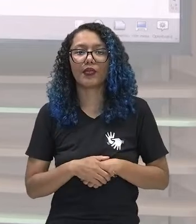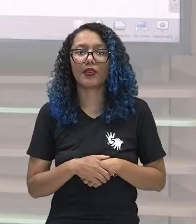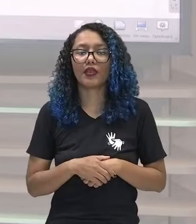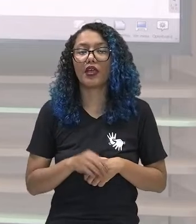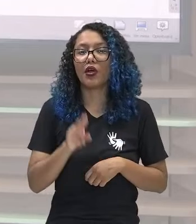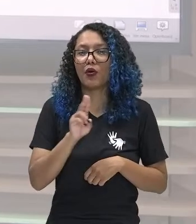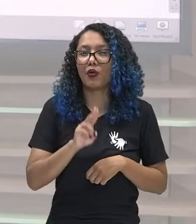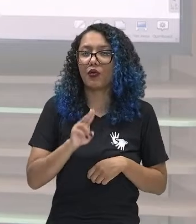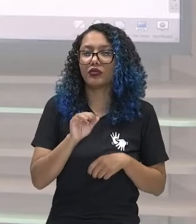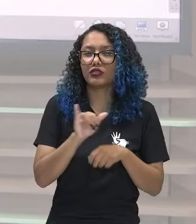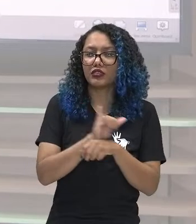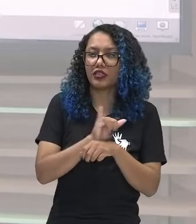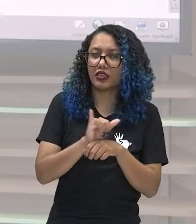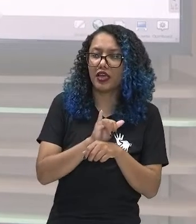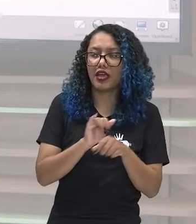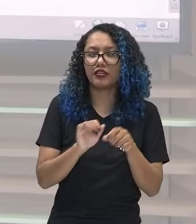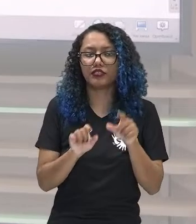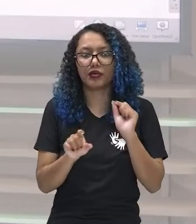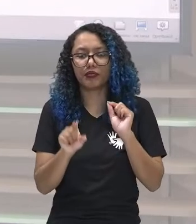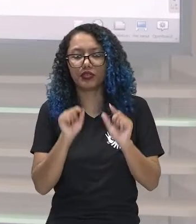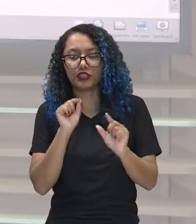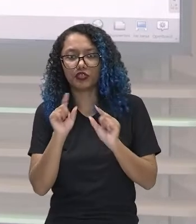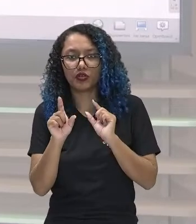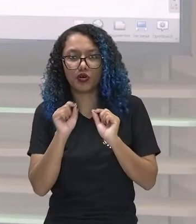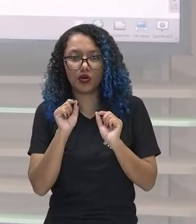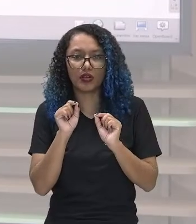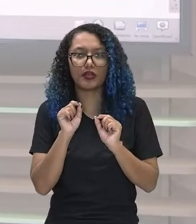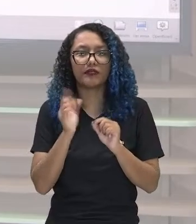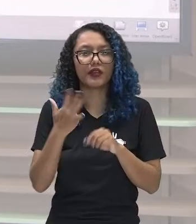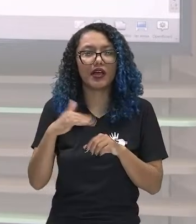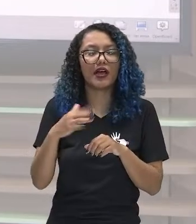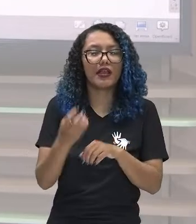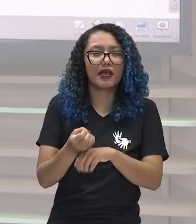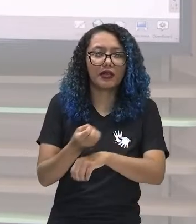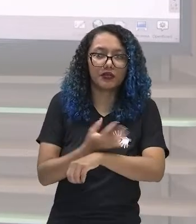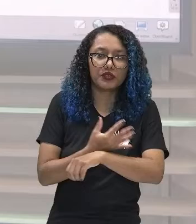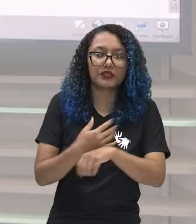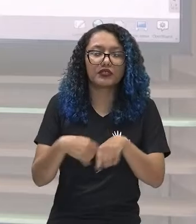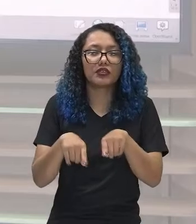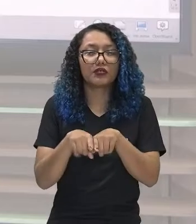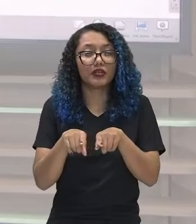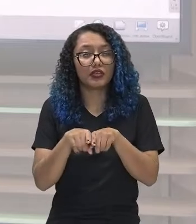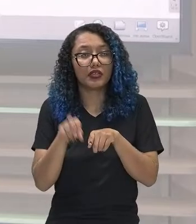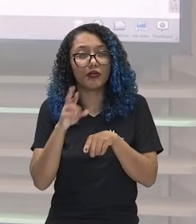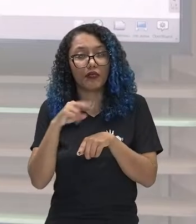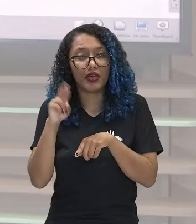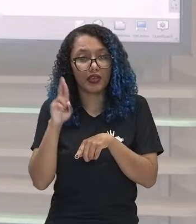ou aquela estratégia, né, no âmbito da emoção. E no âmbito da razão, outras